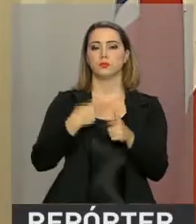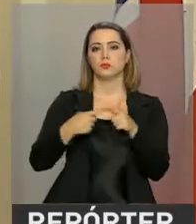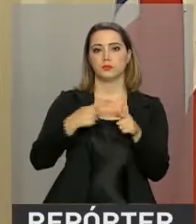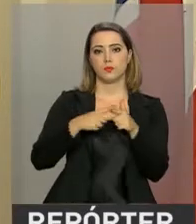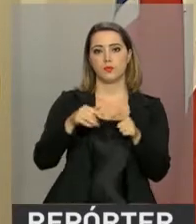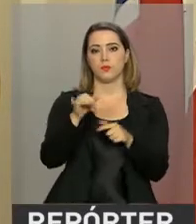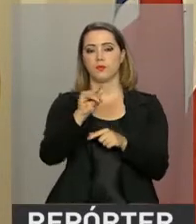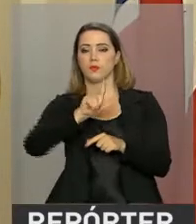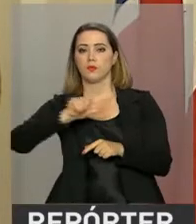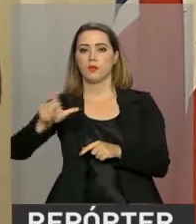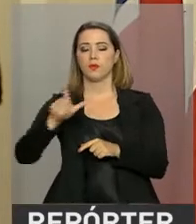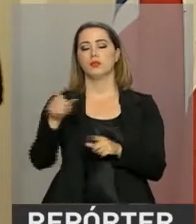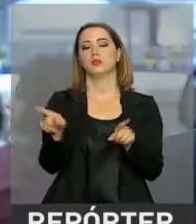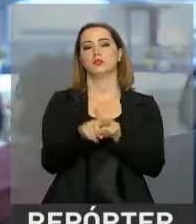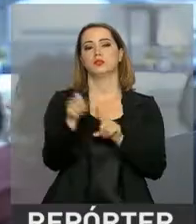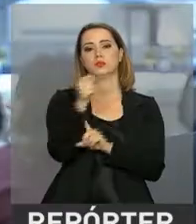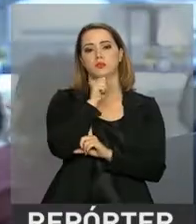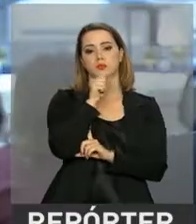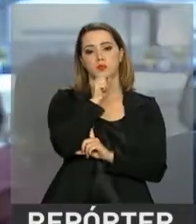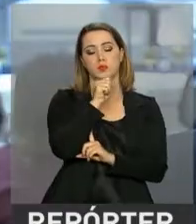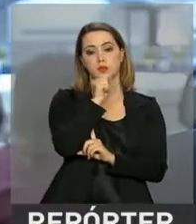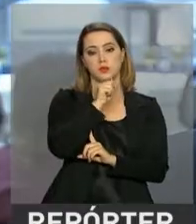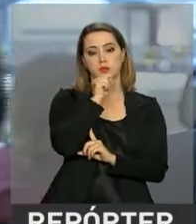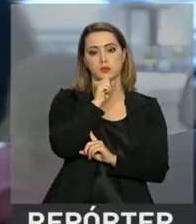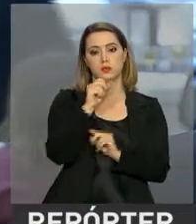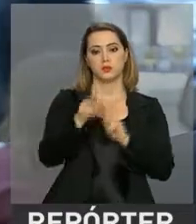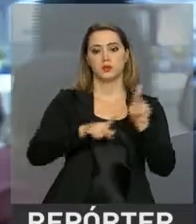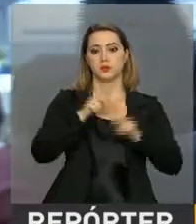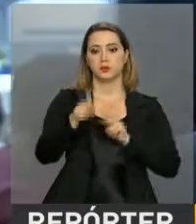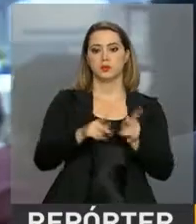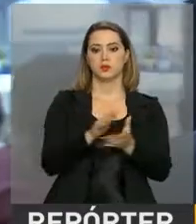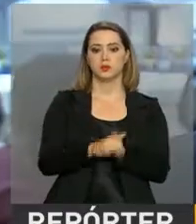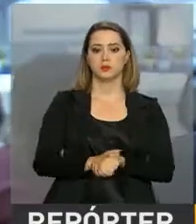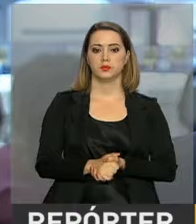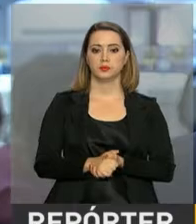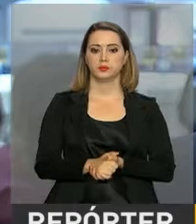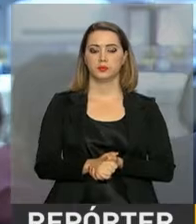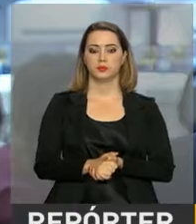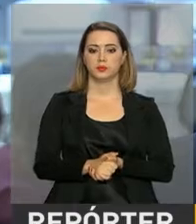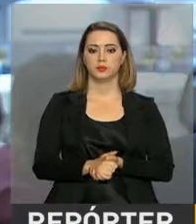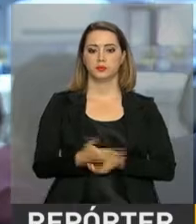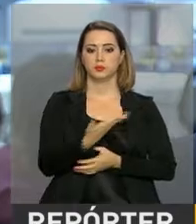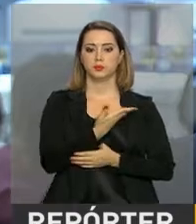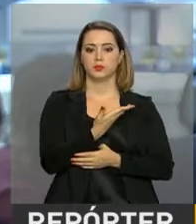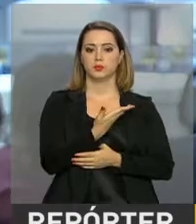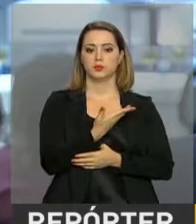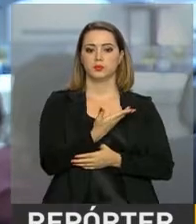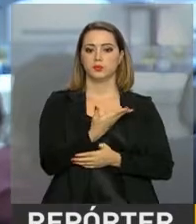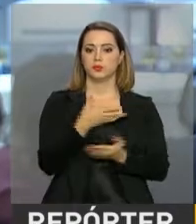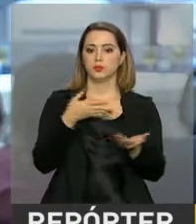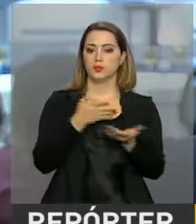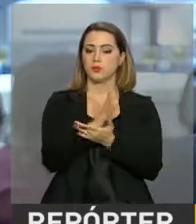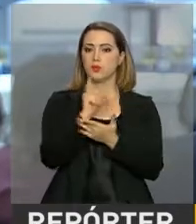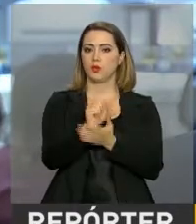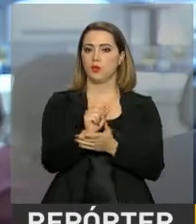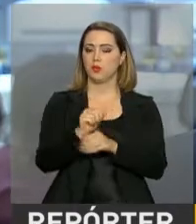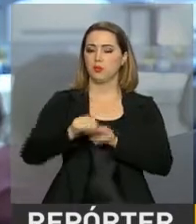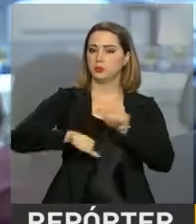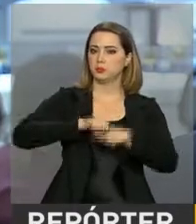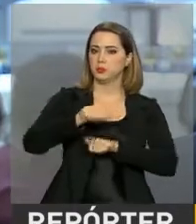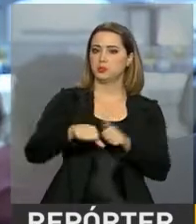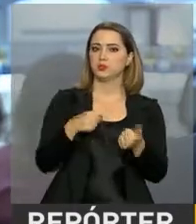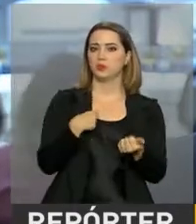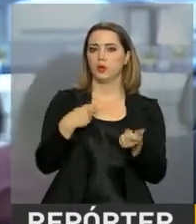ao envelhecimento da população. Eles aproveitam as crises e fazem as reformas necessárias de forma a tornar a economia